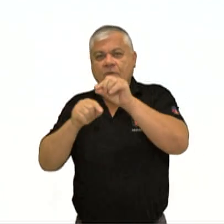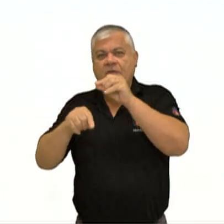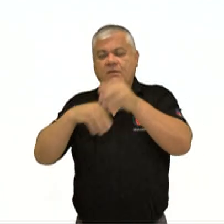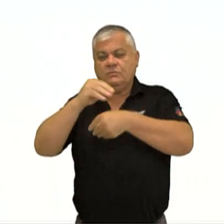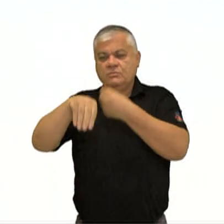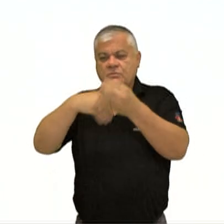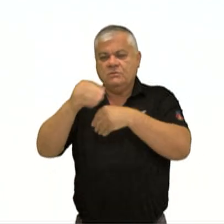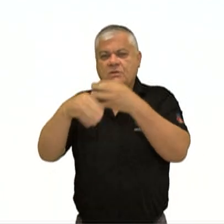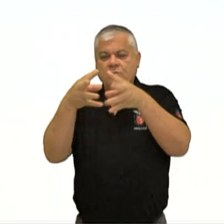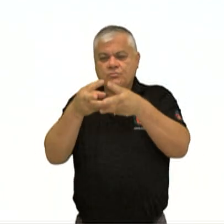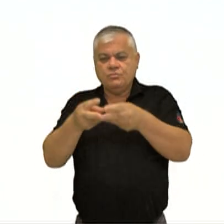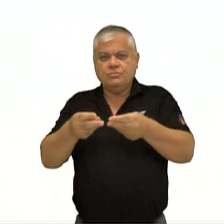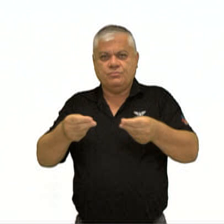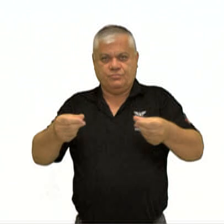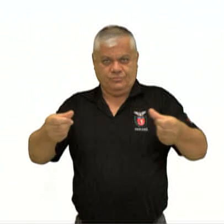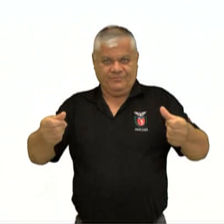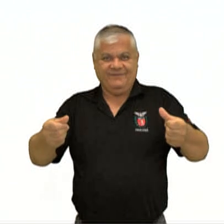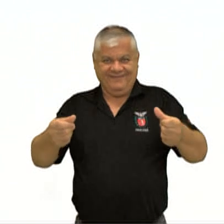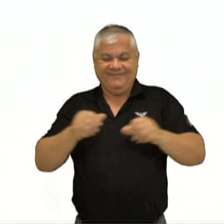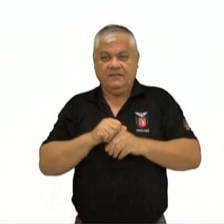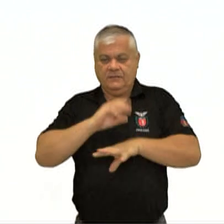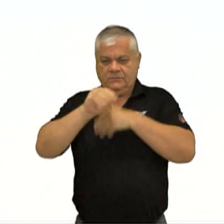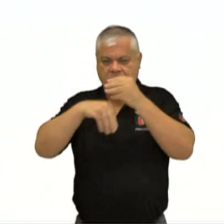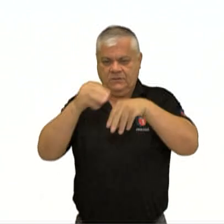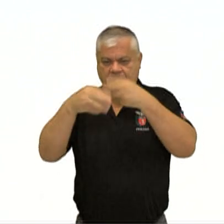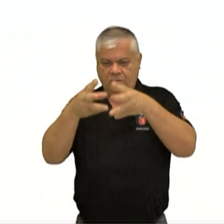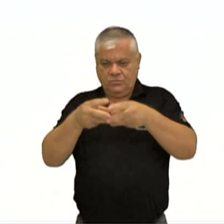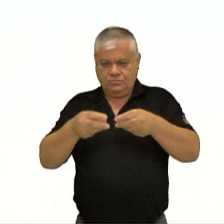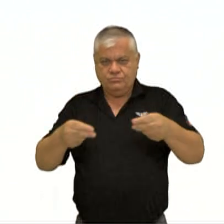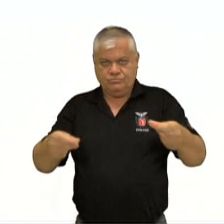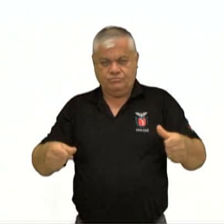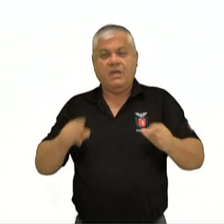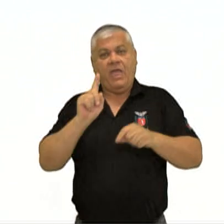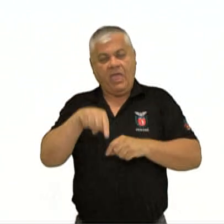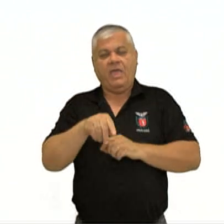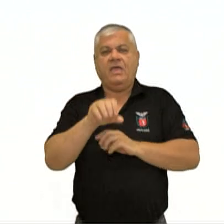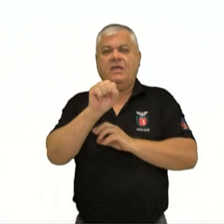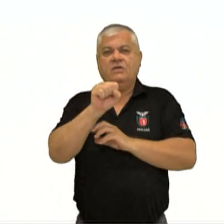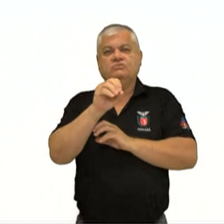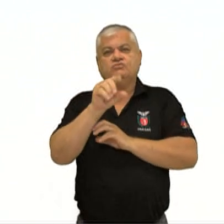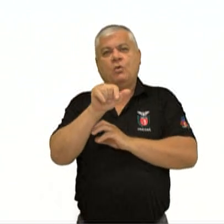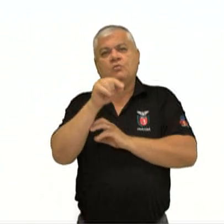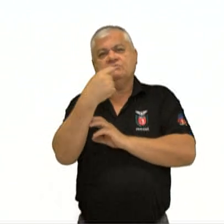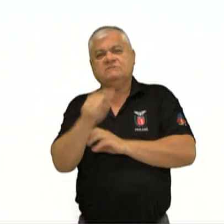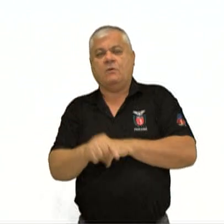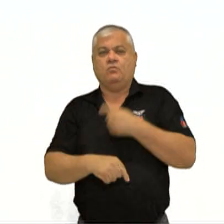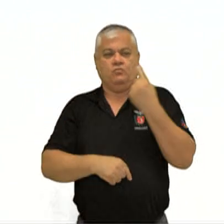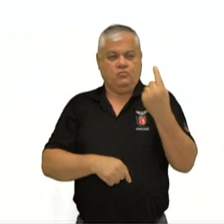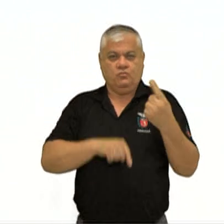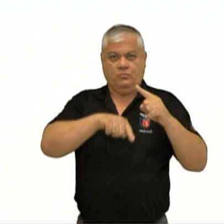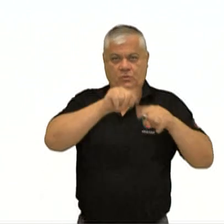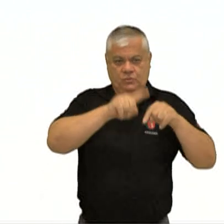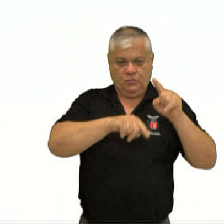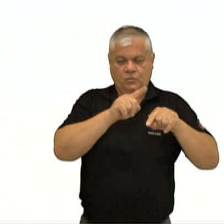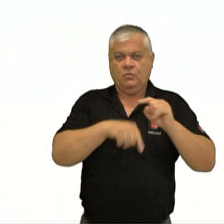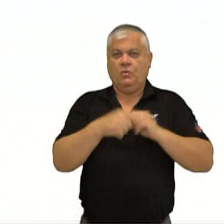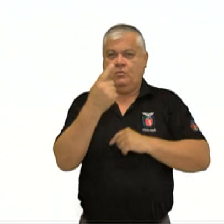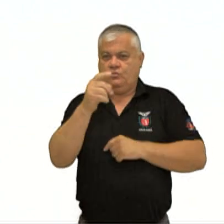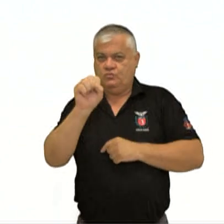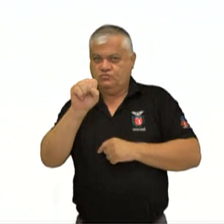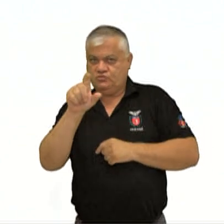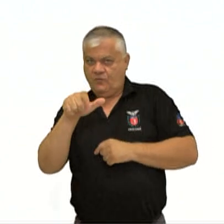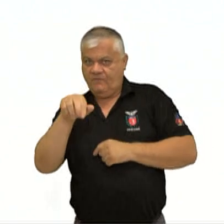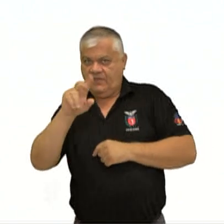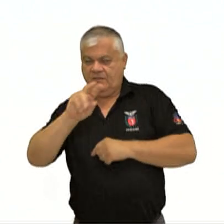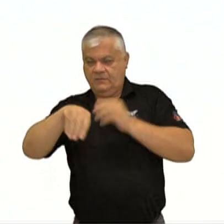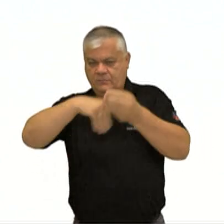soluto dissolver o solvente. Então, a gente está falando de soluções, que é a união de ao menos um soluto e um solvente, e ela é uma